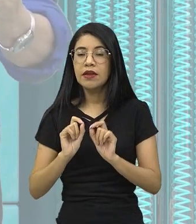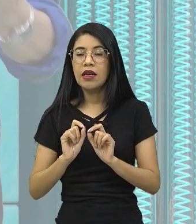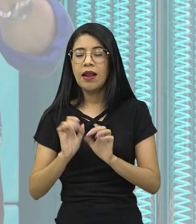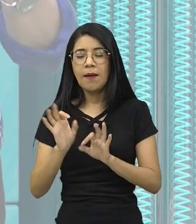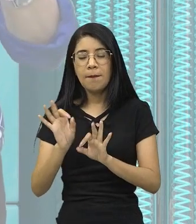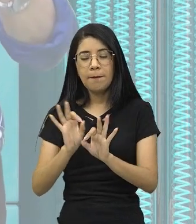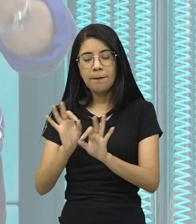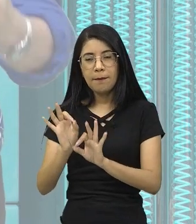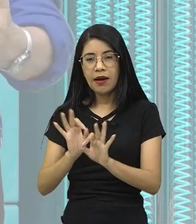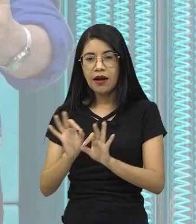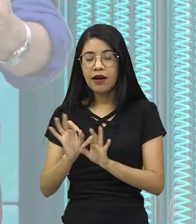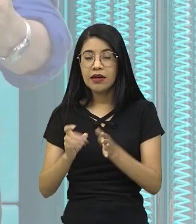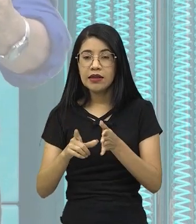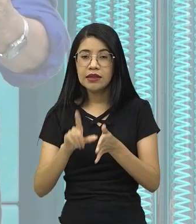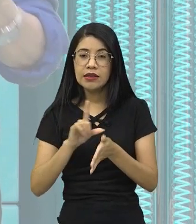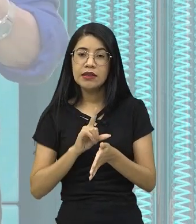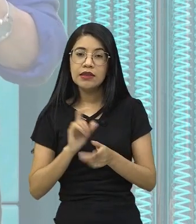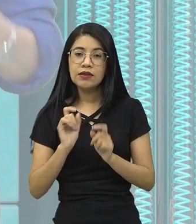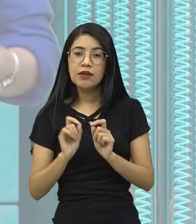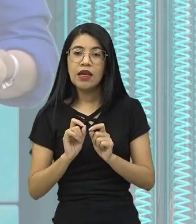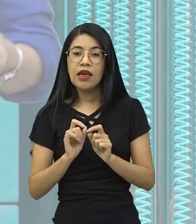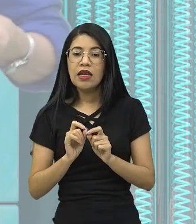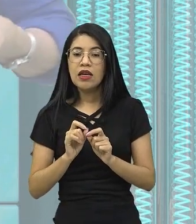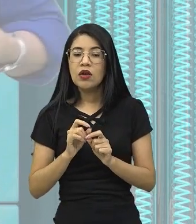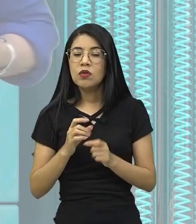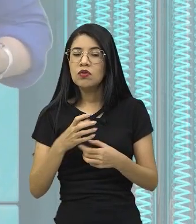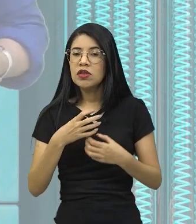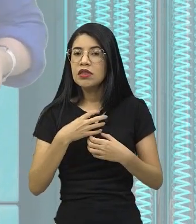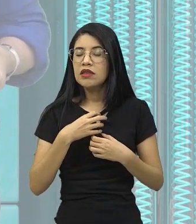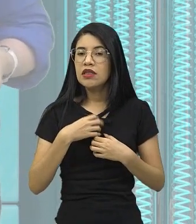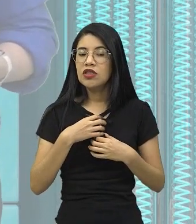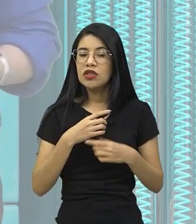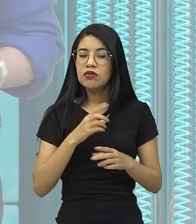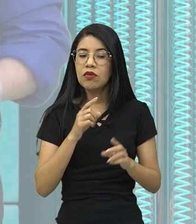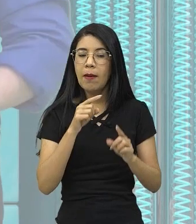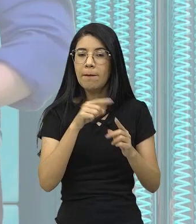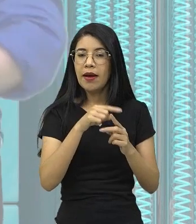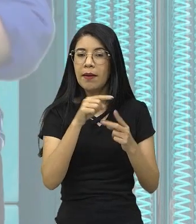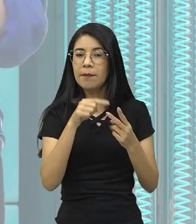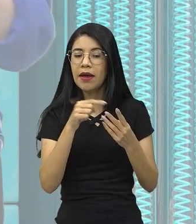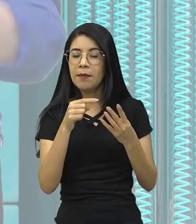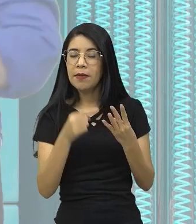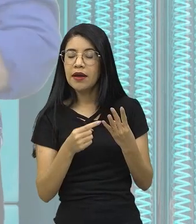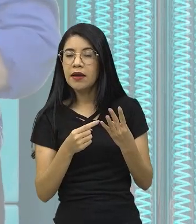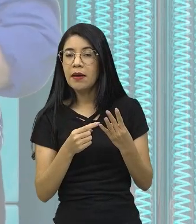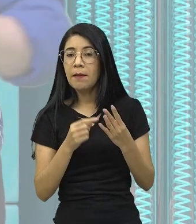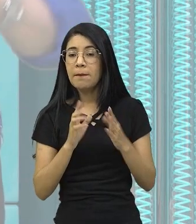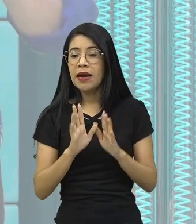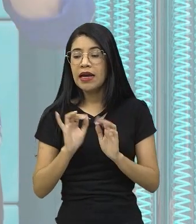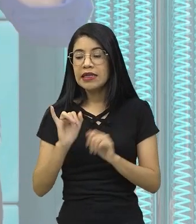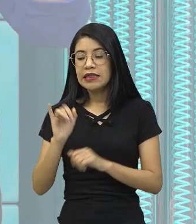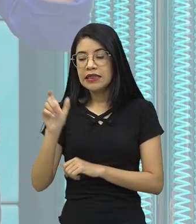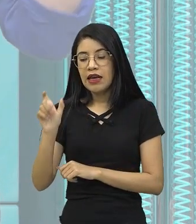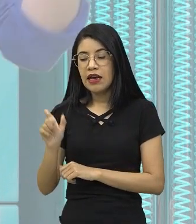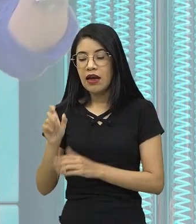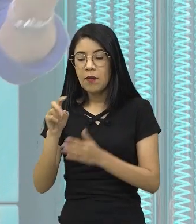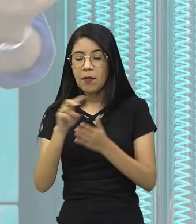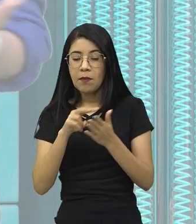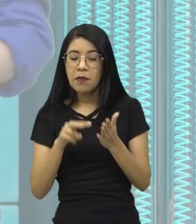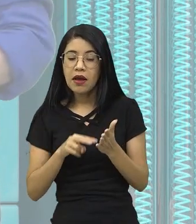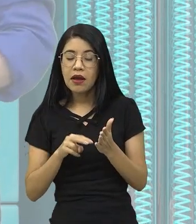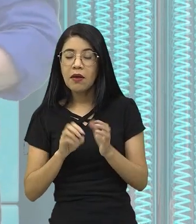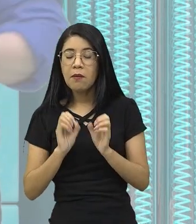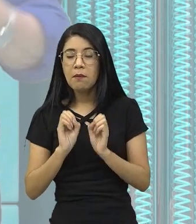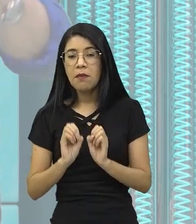planeja uma determinada produção de sentido. Quando o texto sai do autor e chega no leitor, ele permite